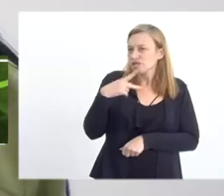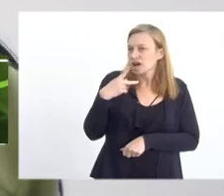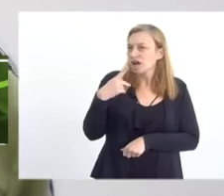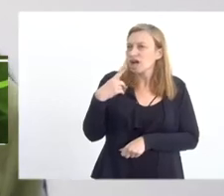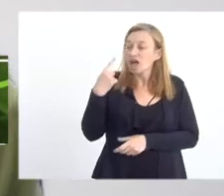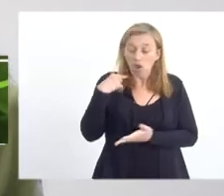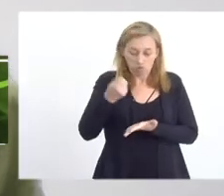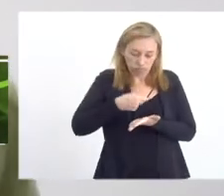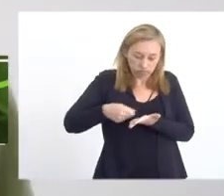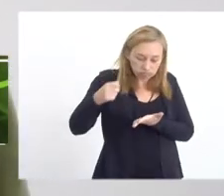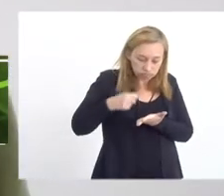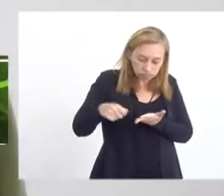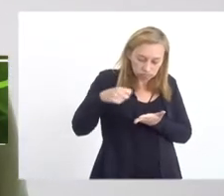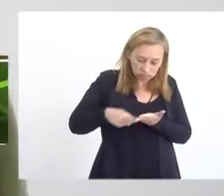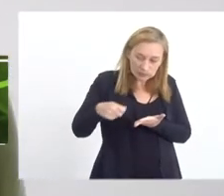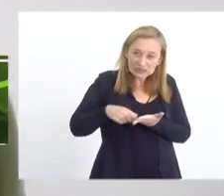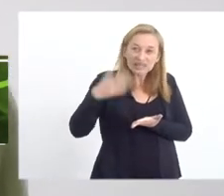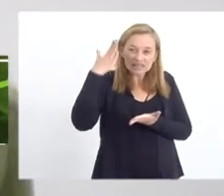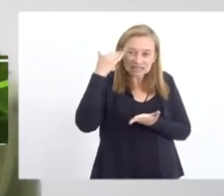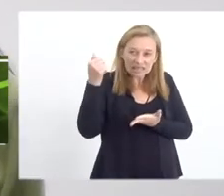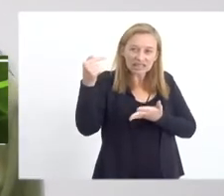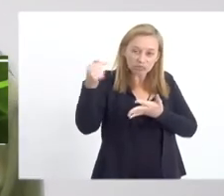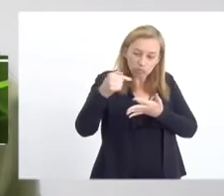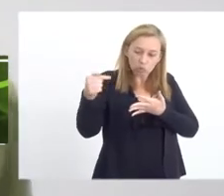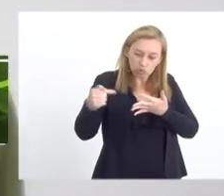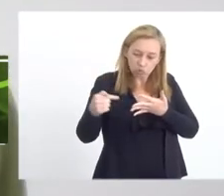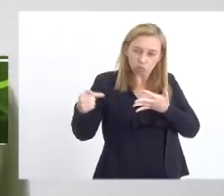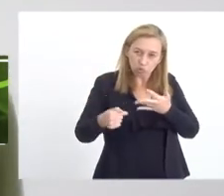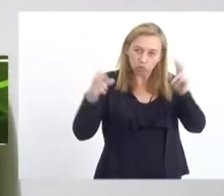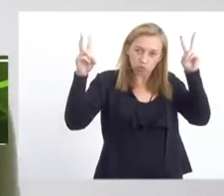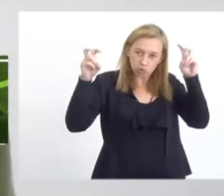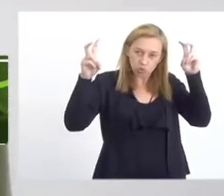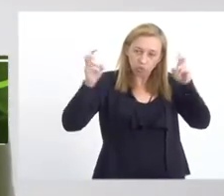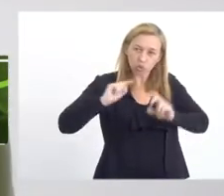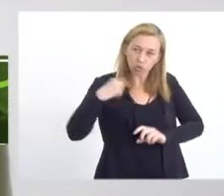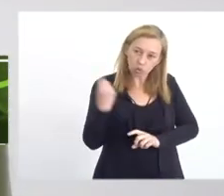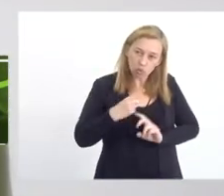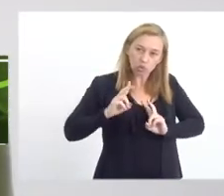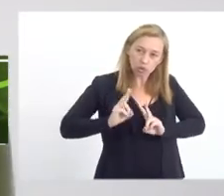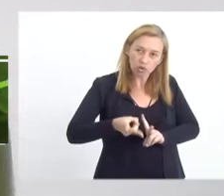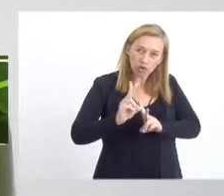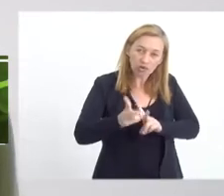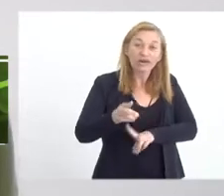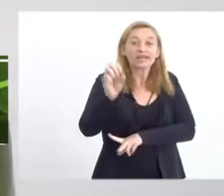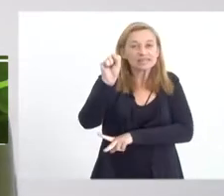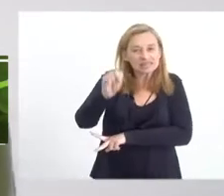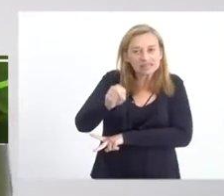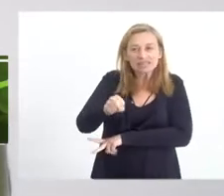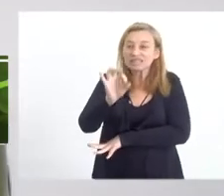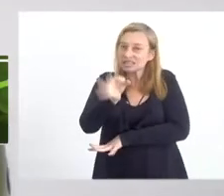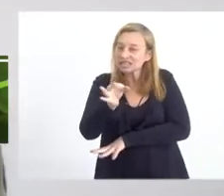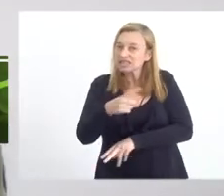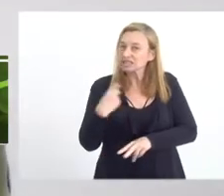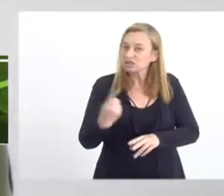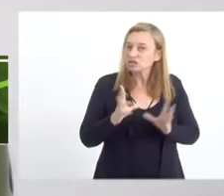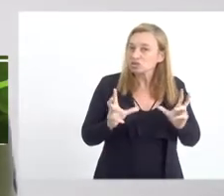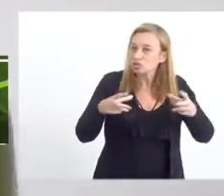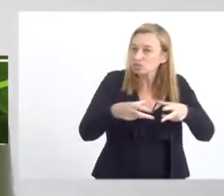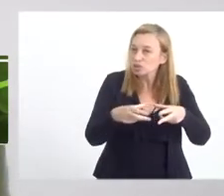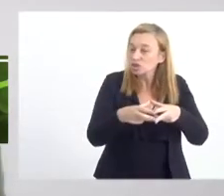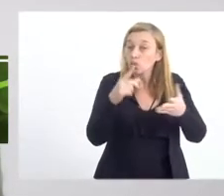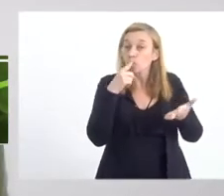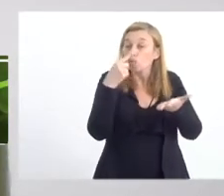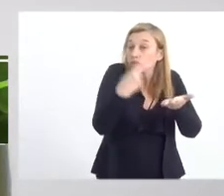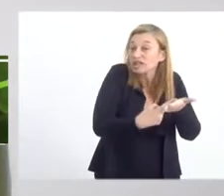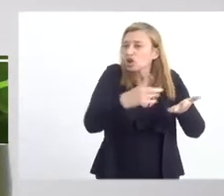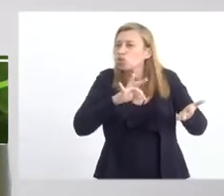aqui anotando, sei dos tópicos importantes. Vamos dar continuidade, sim. Pode ter certeza que esta comissão está comprometida